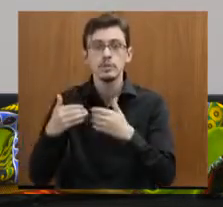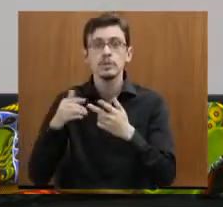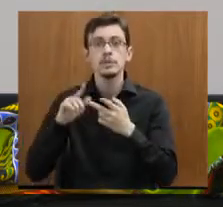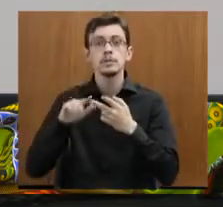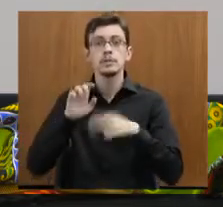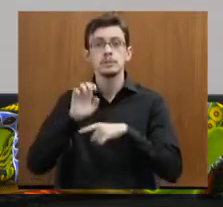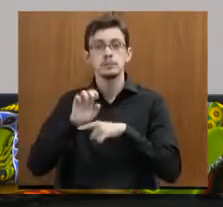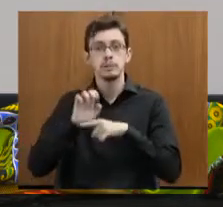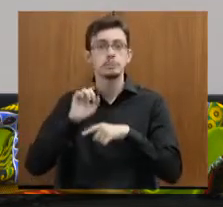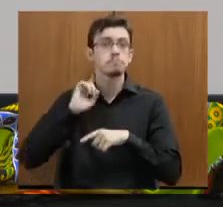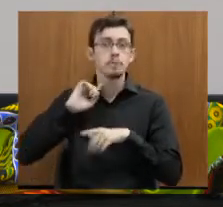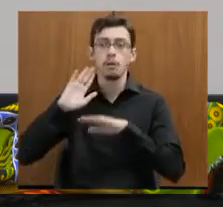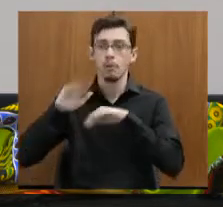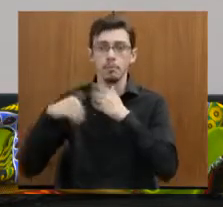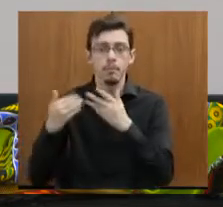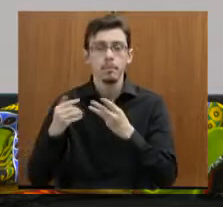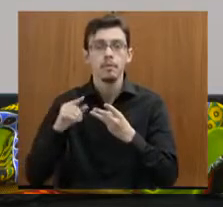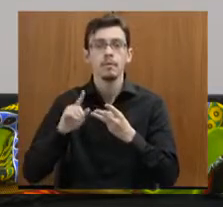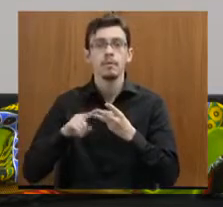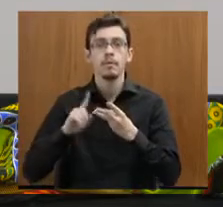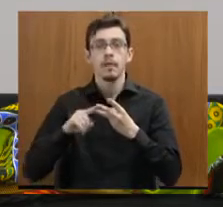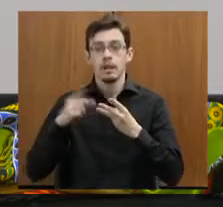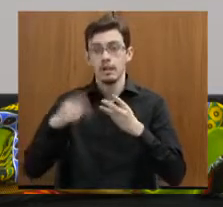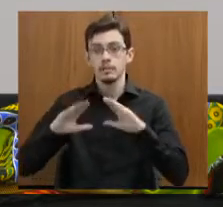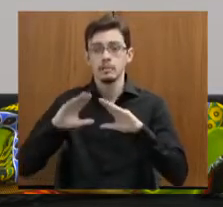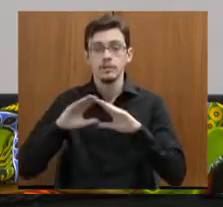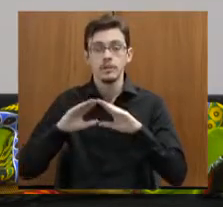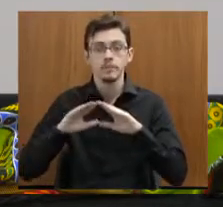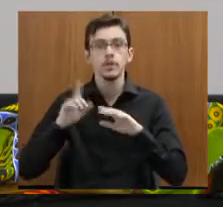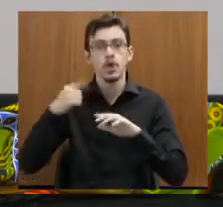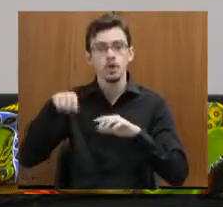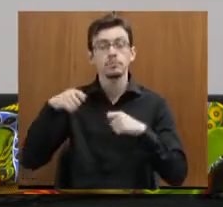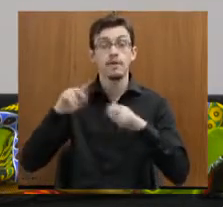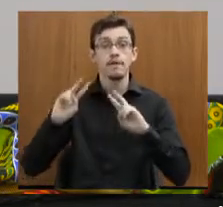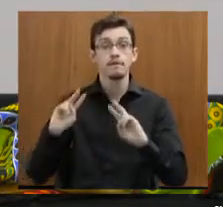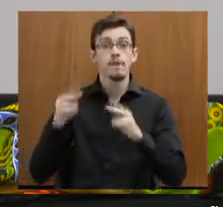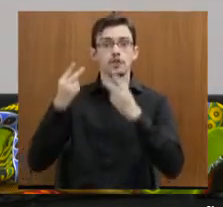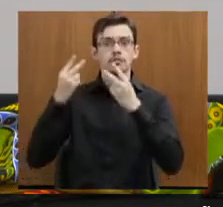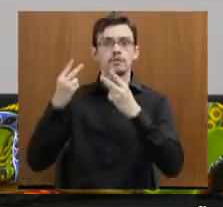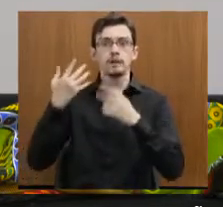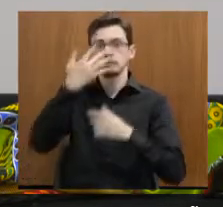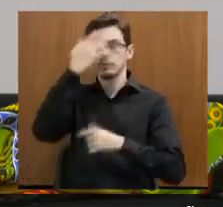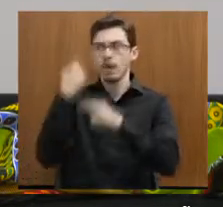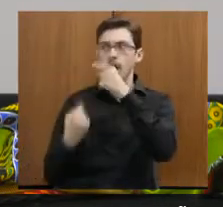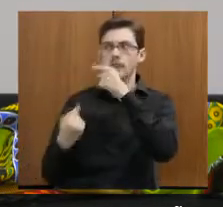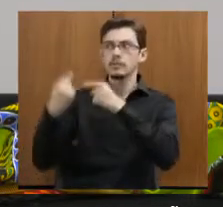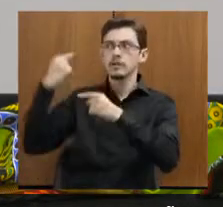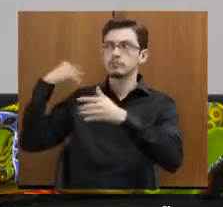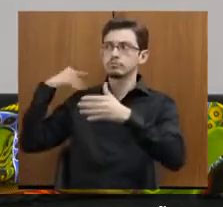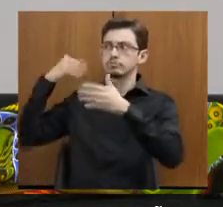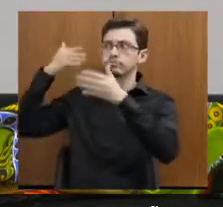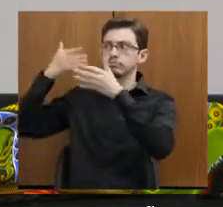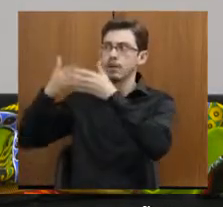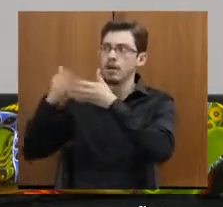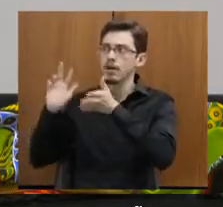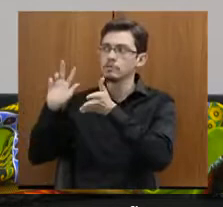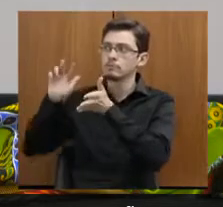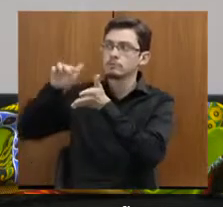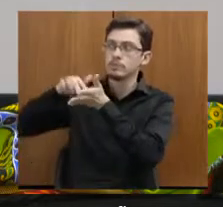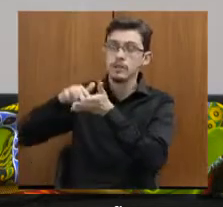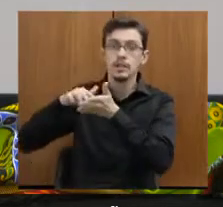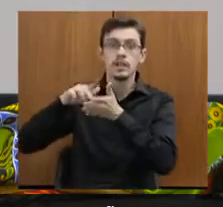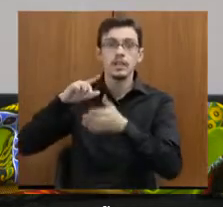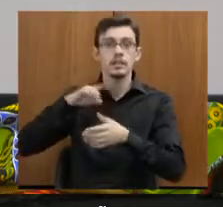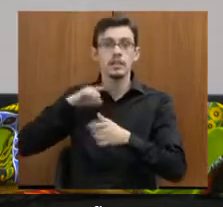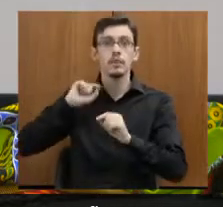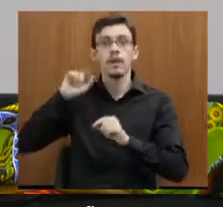construção dessa casa a valorização da nossa ancestralidade que estabelece vínculos identitários entre